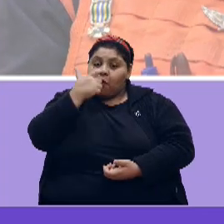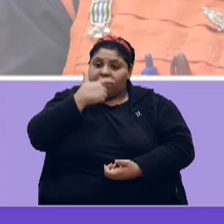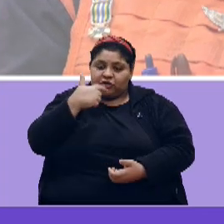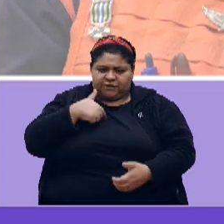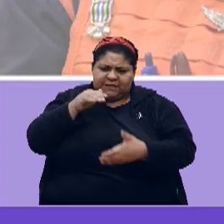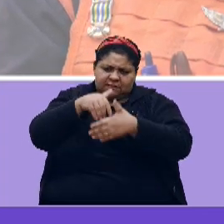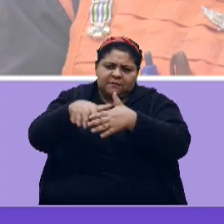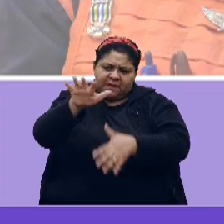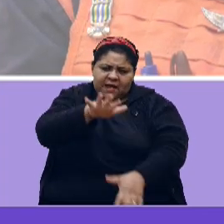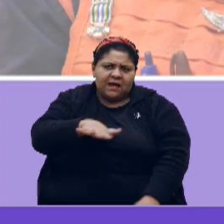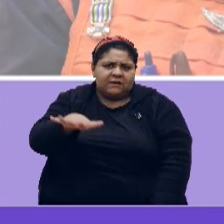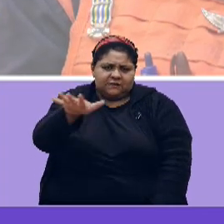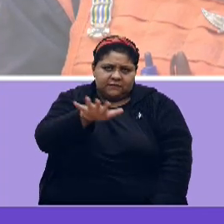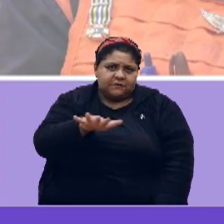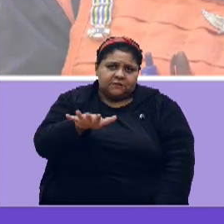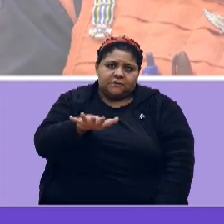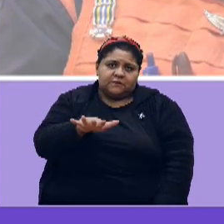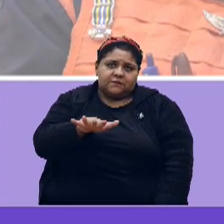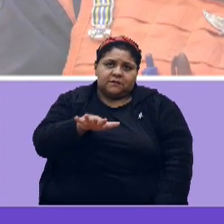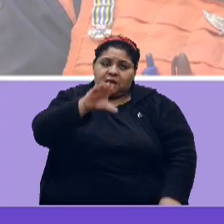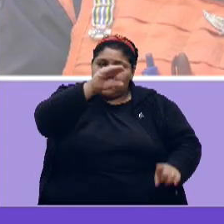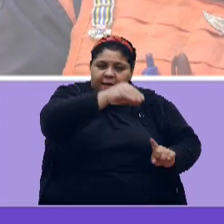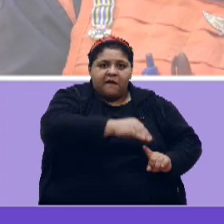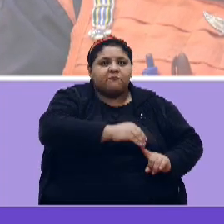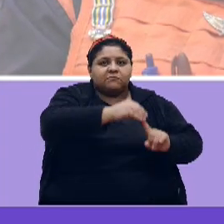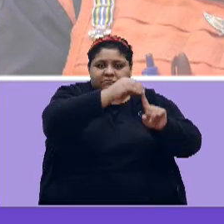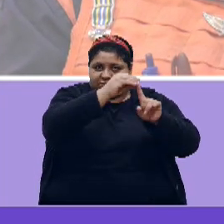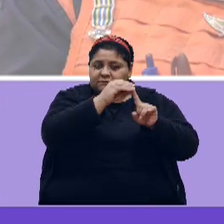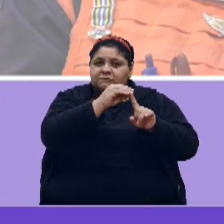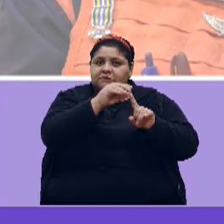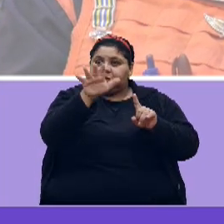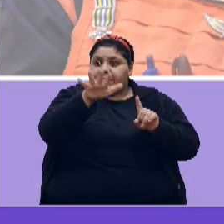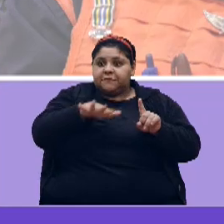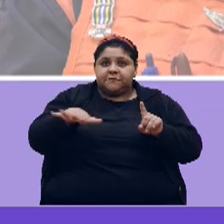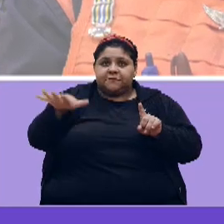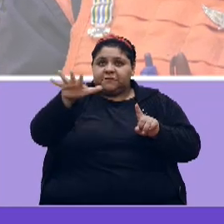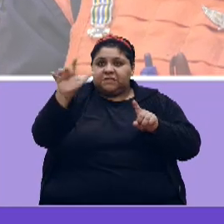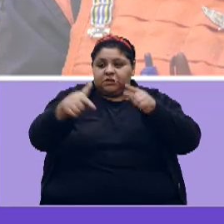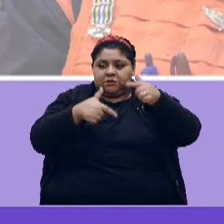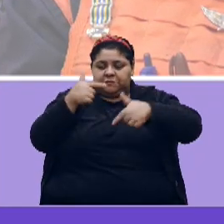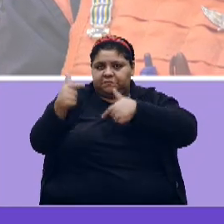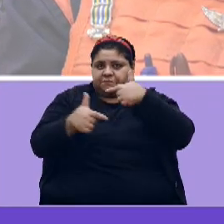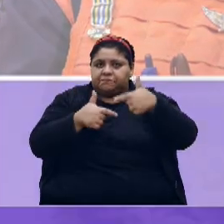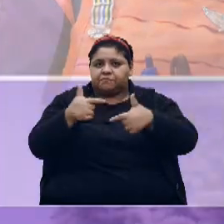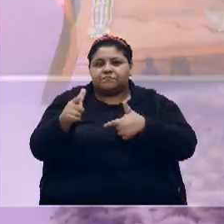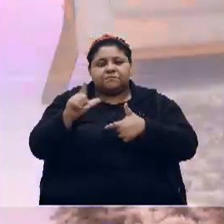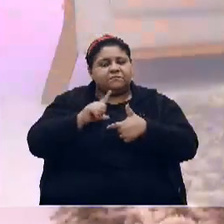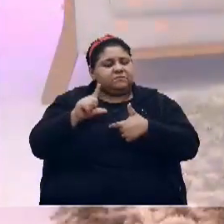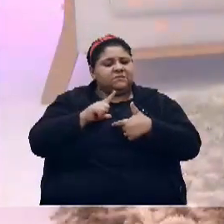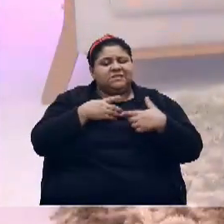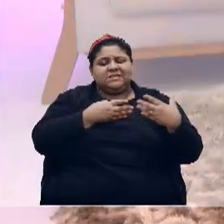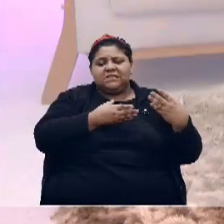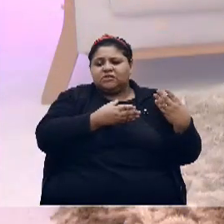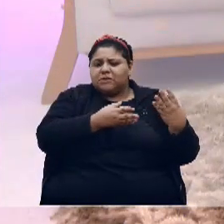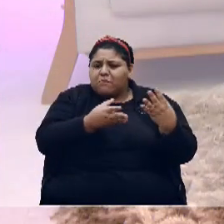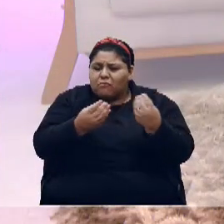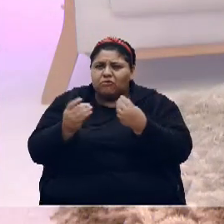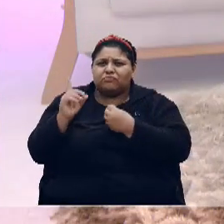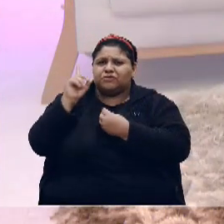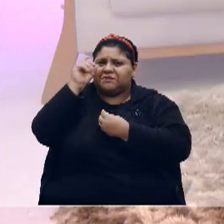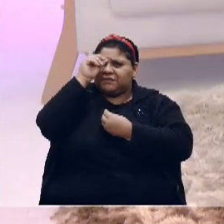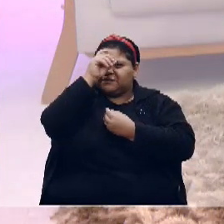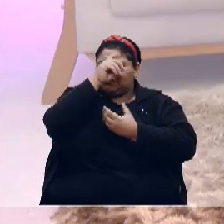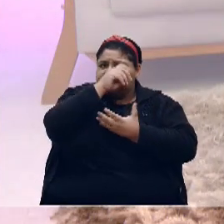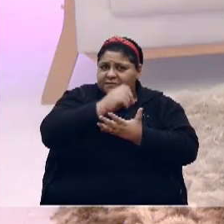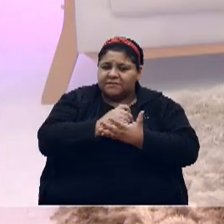área, sendo pioneira nessa área de atuar, temos muitos dificultadores,